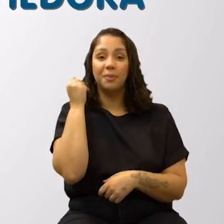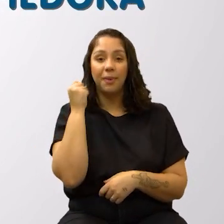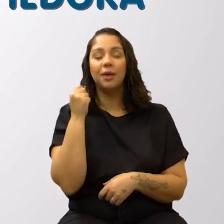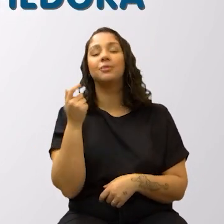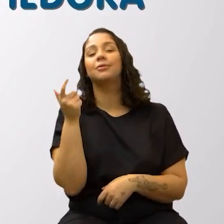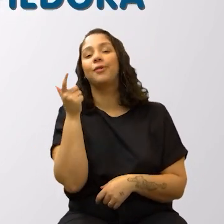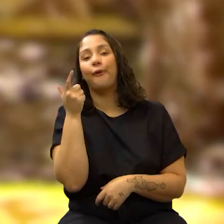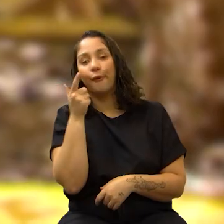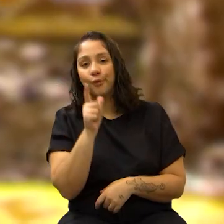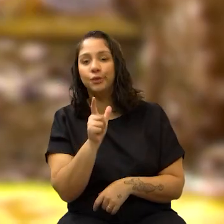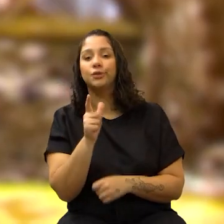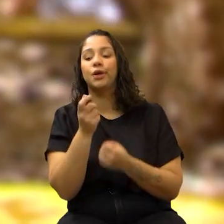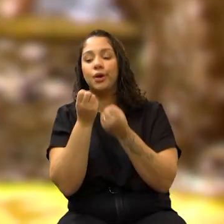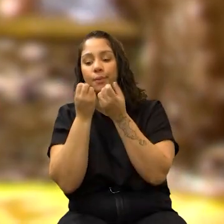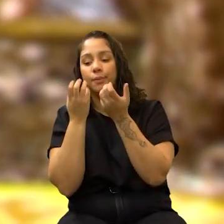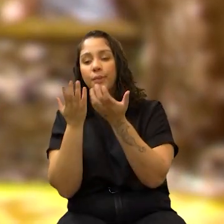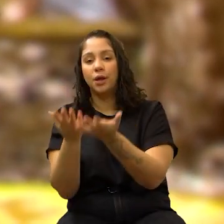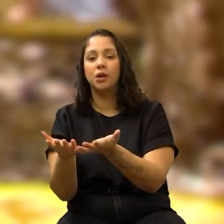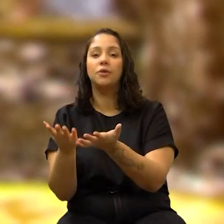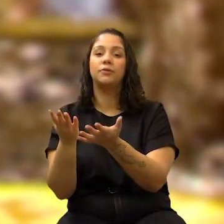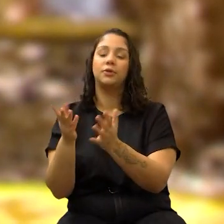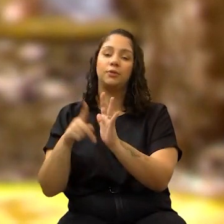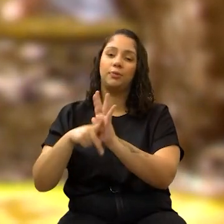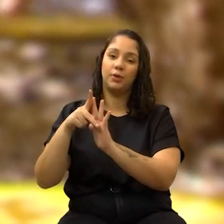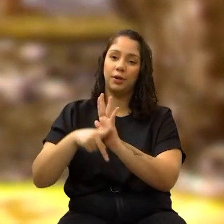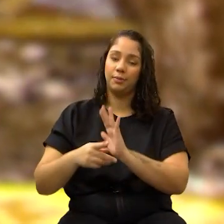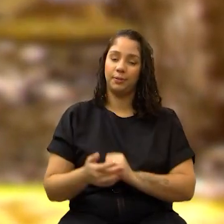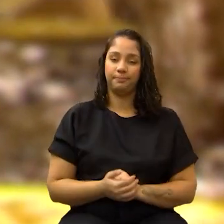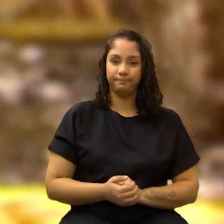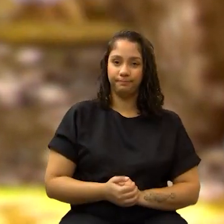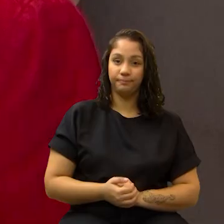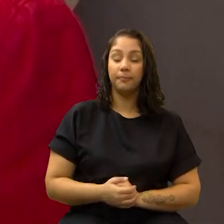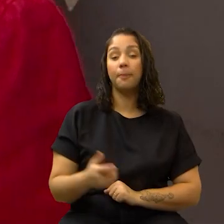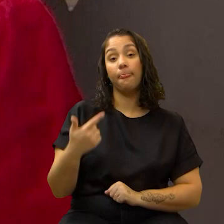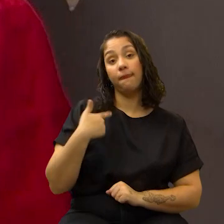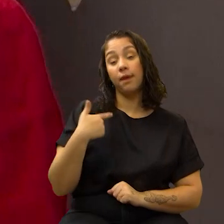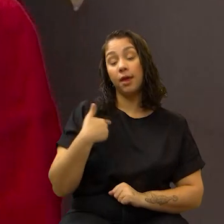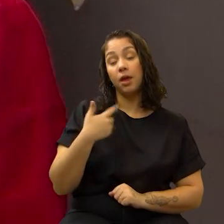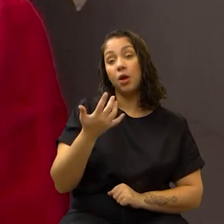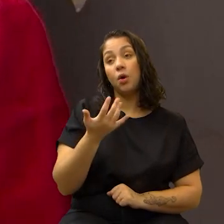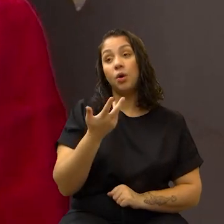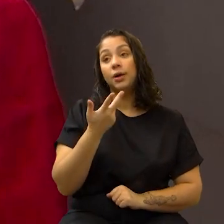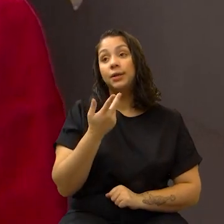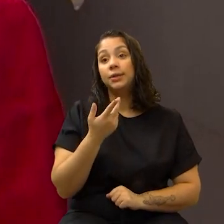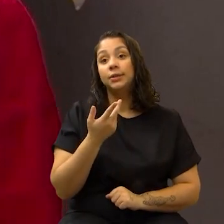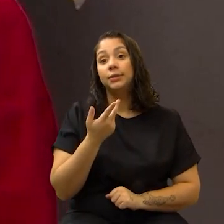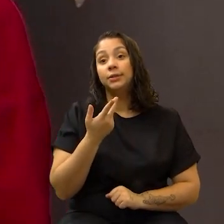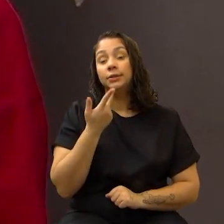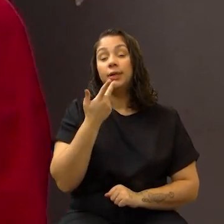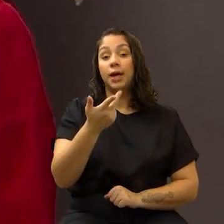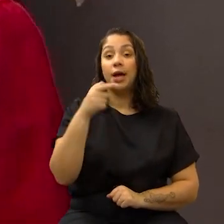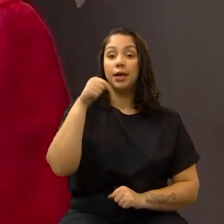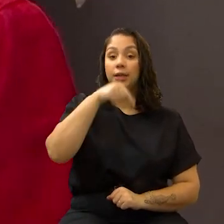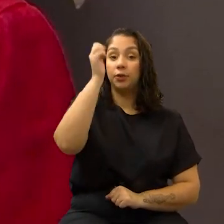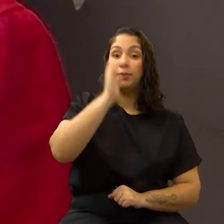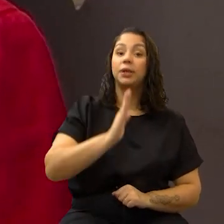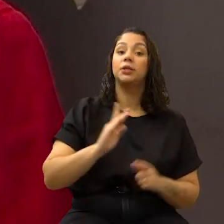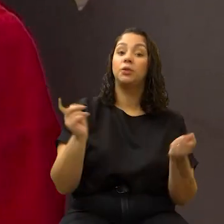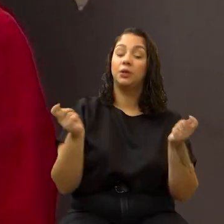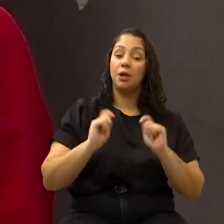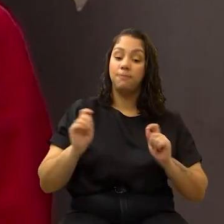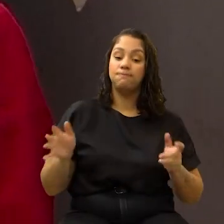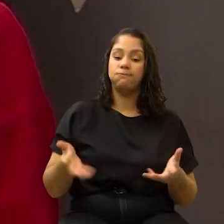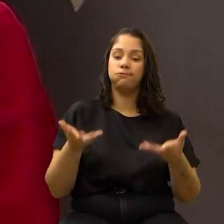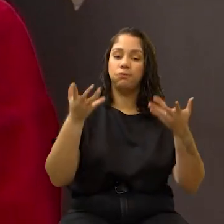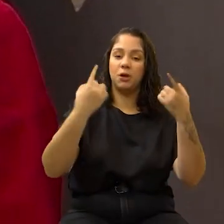de acolhimento conseguem ser beneficiadas pelo programa. Eu diria que o Brasil, hoje, ele tem como efetivar